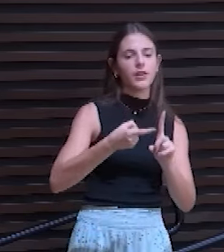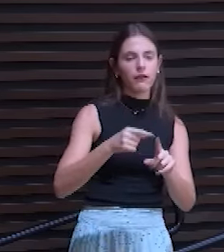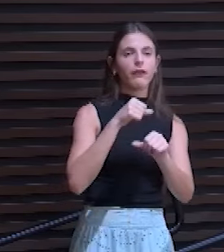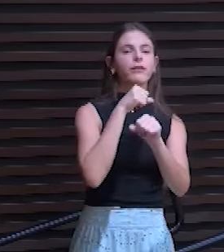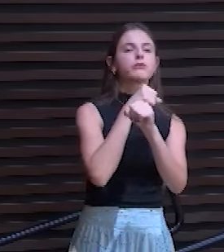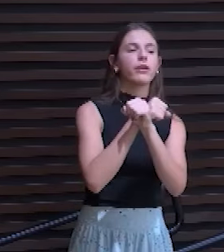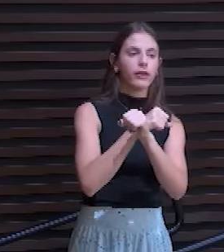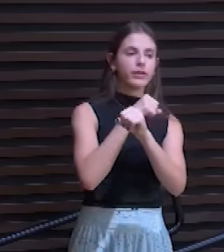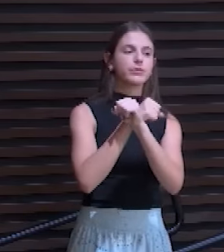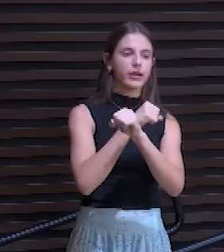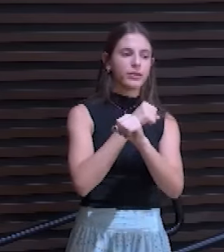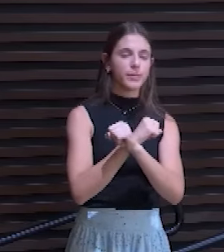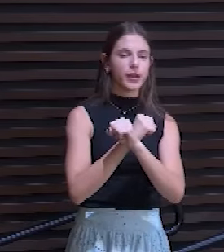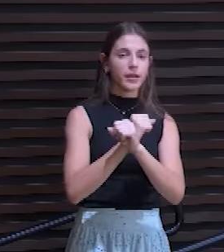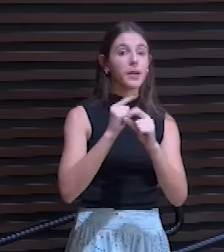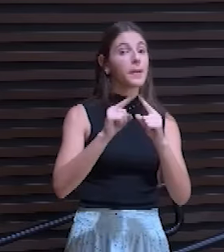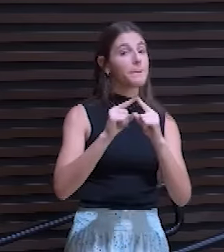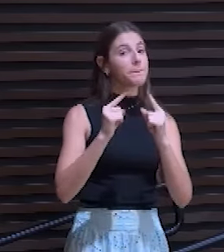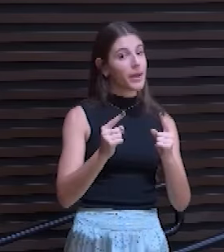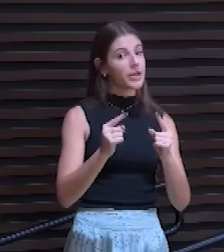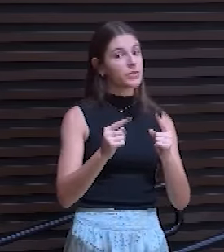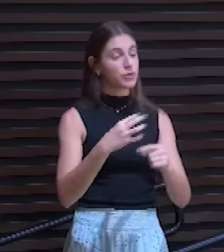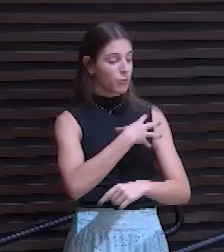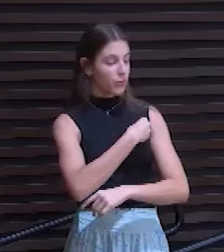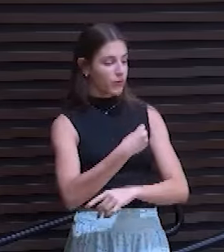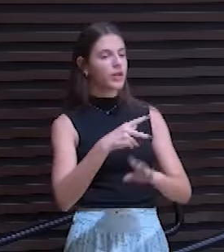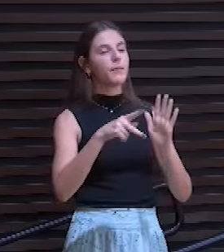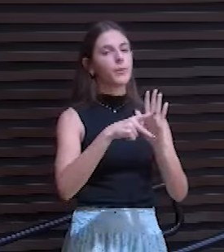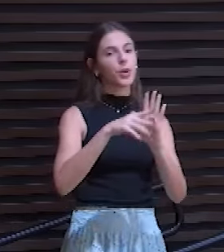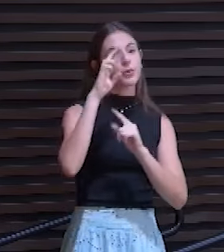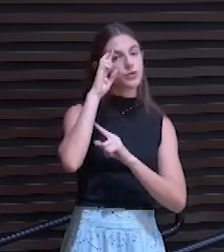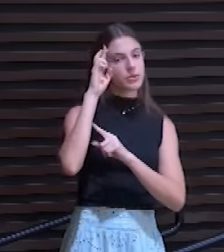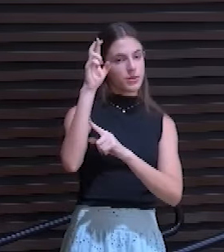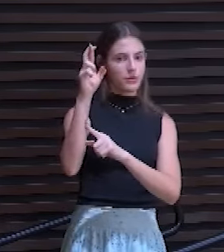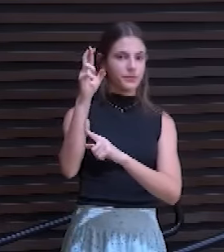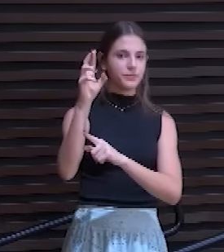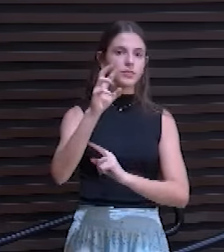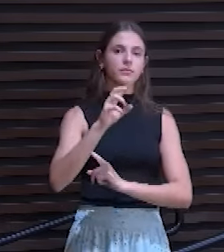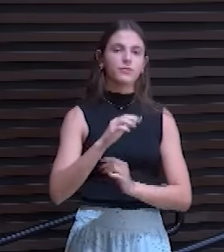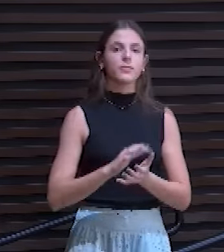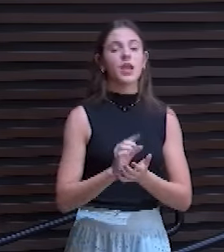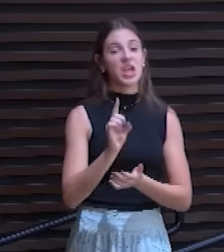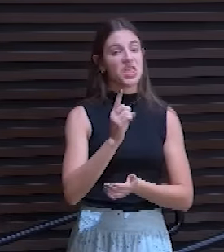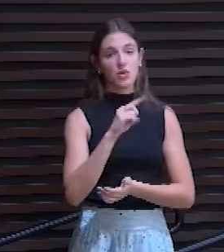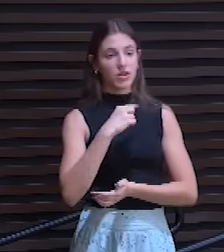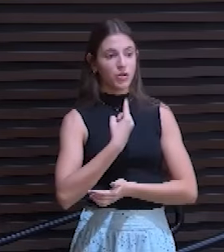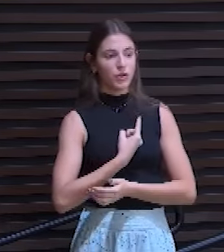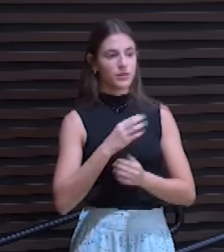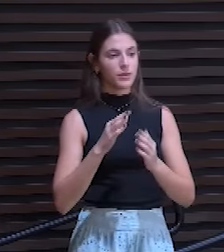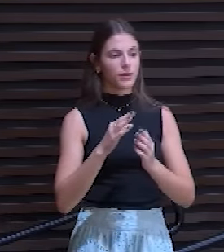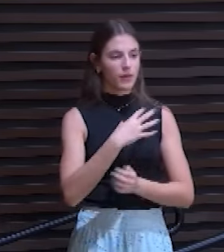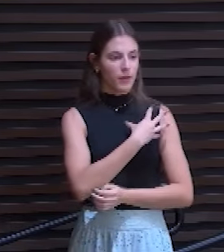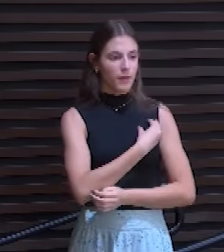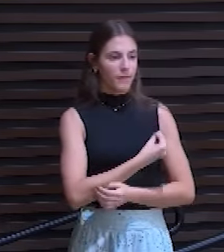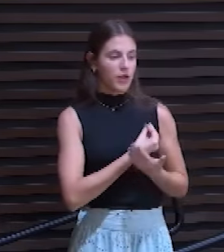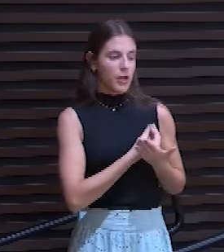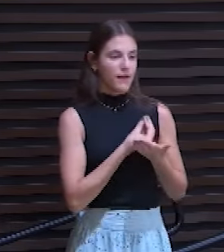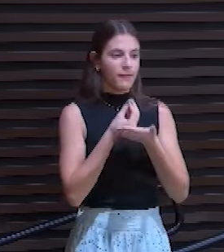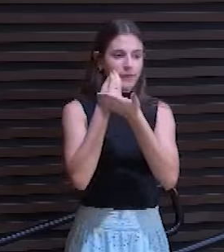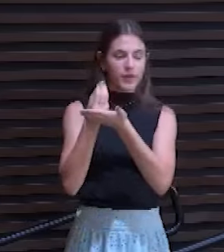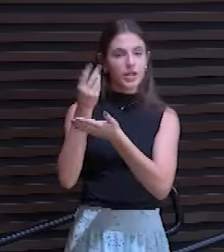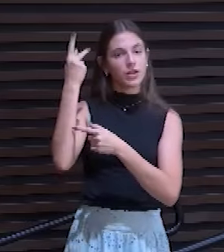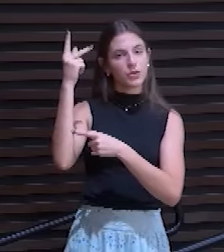Nós precisamos ter essa consciência na cabeça. Os nossos filhos não são nossos. Os nossos filhos são do Senhor. E o nosso